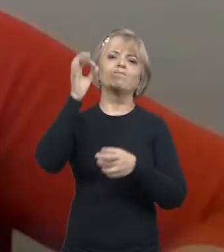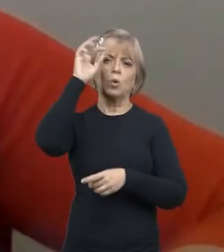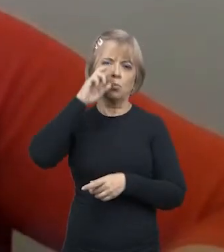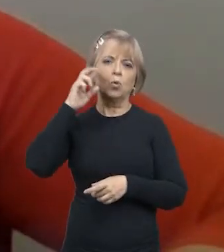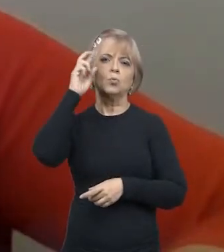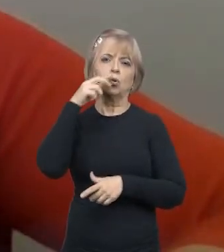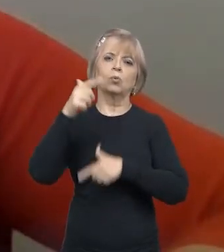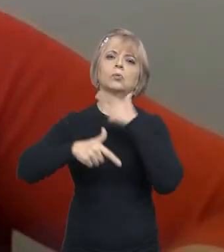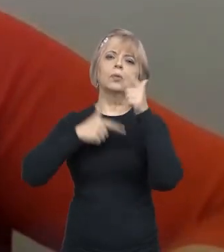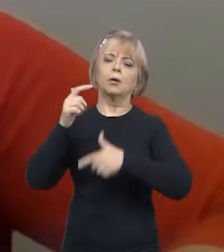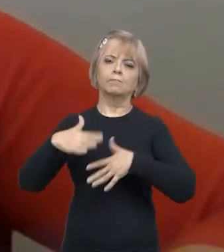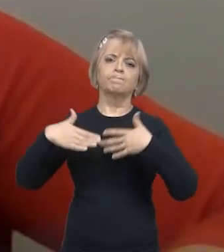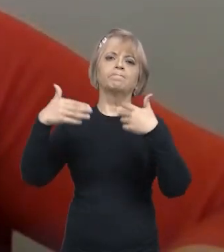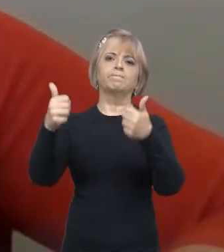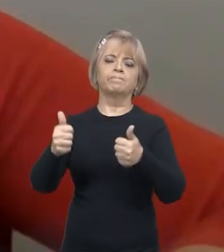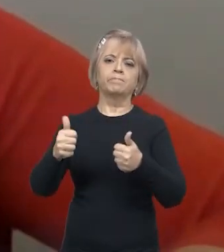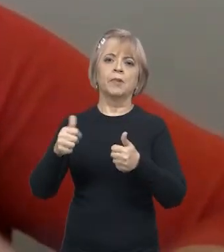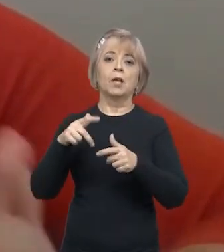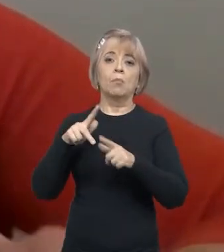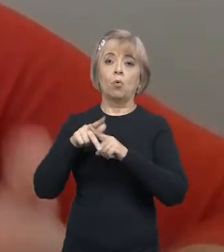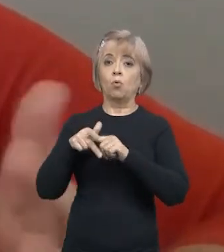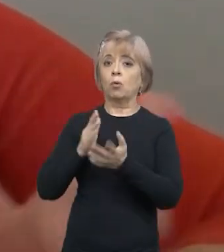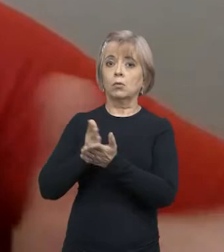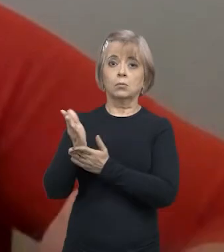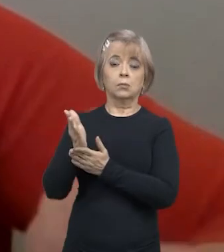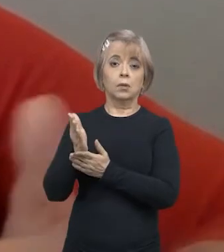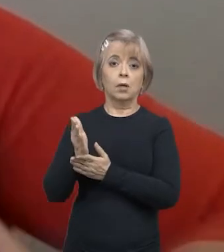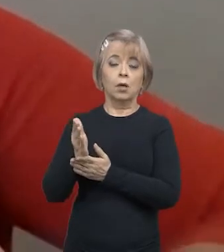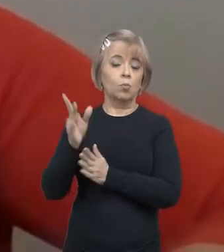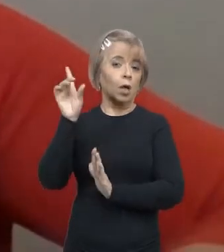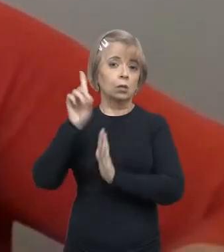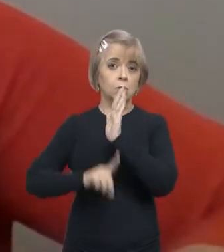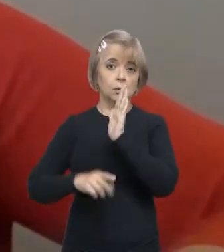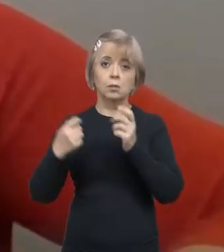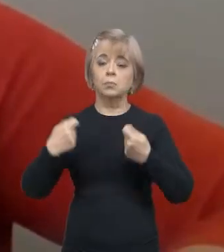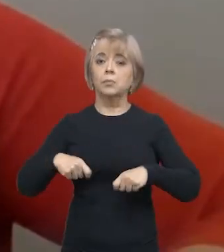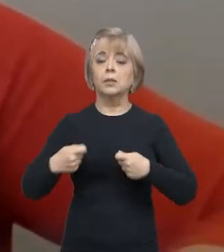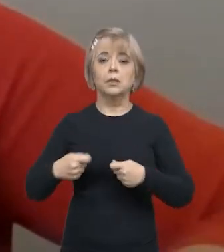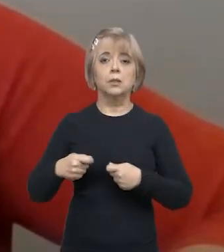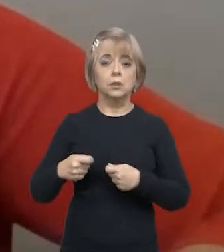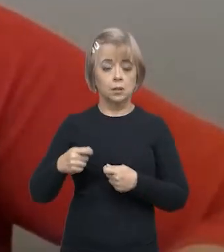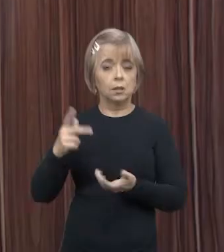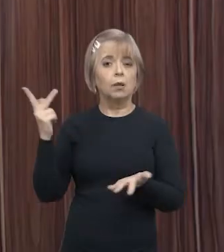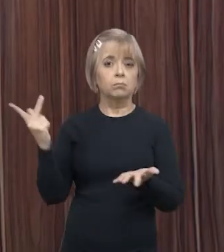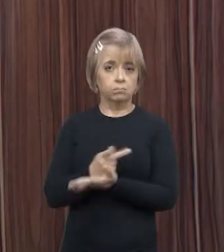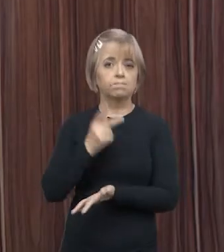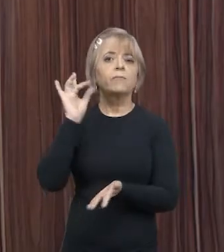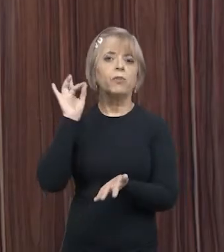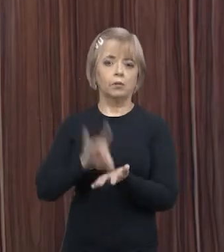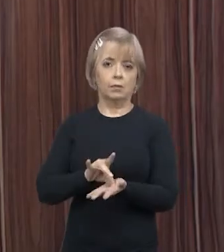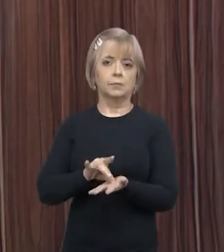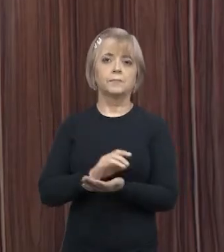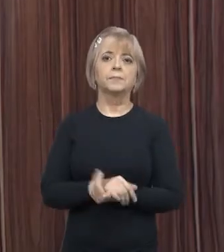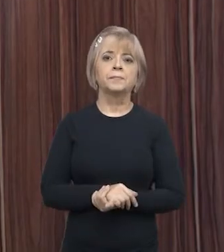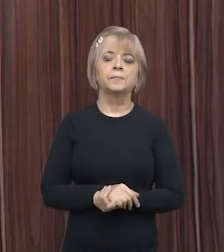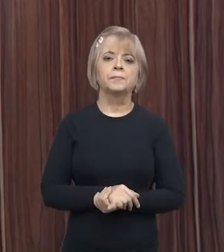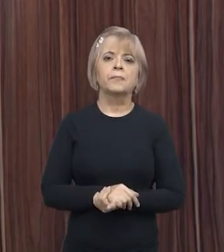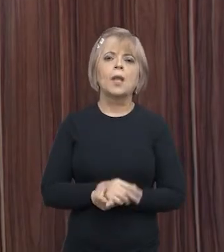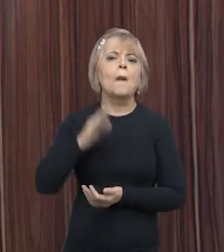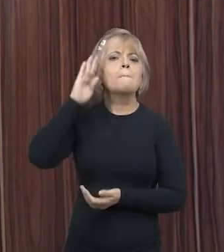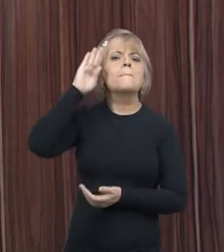aquela decisão, efetivar aquele termo de ajustamento de conduta e garantir que aquele direito se torne uma realidade. E quais são os